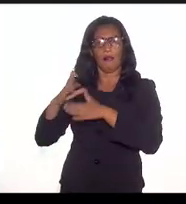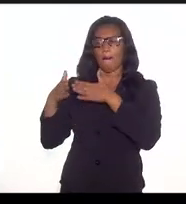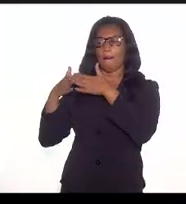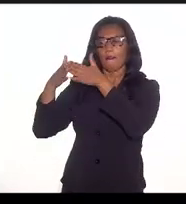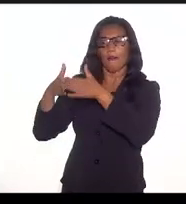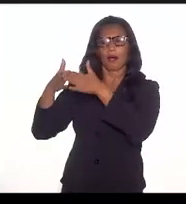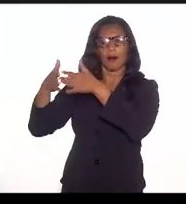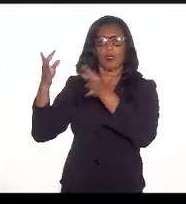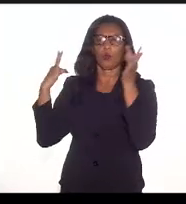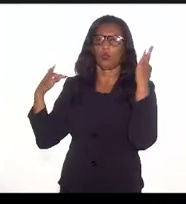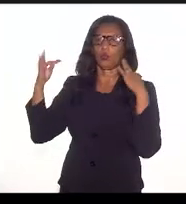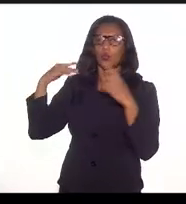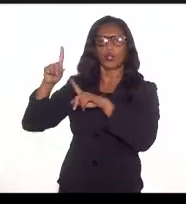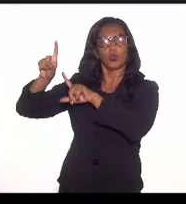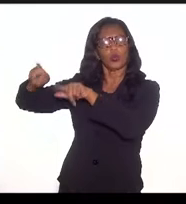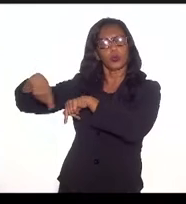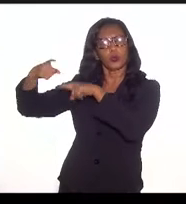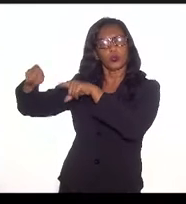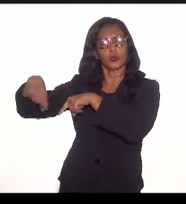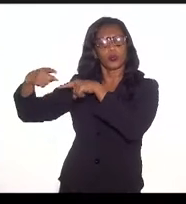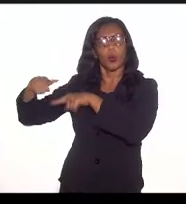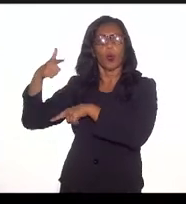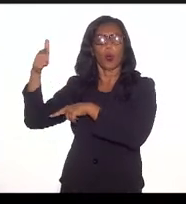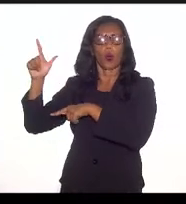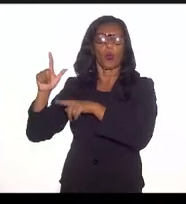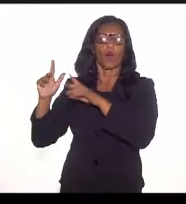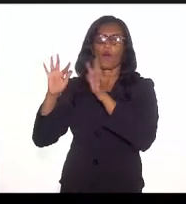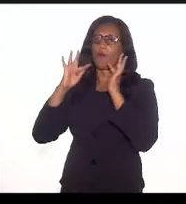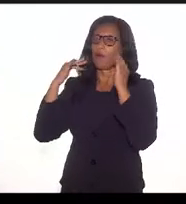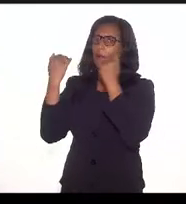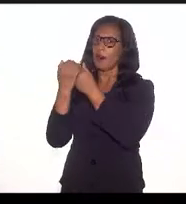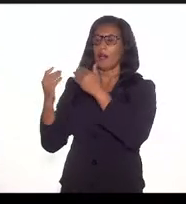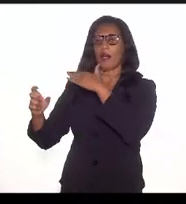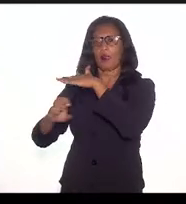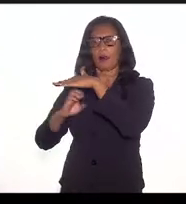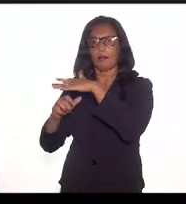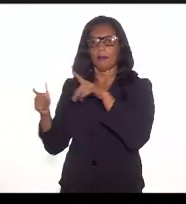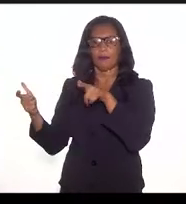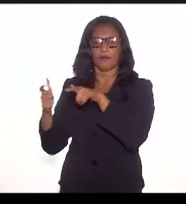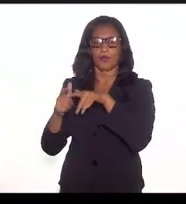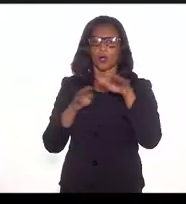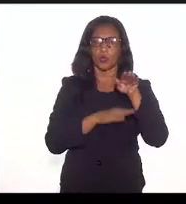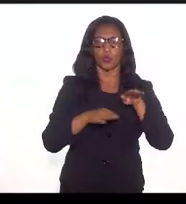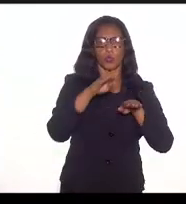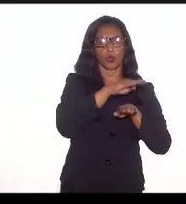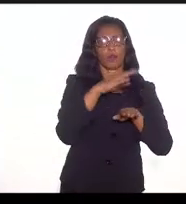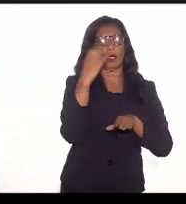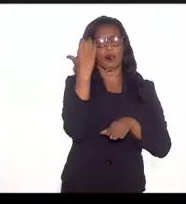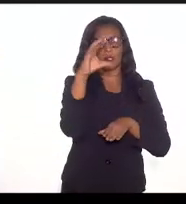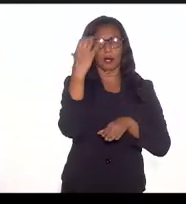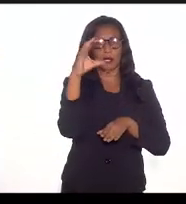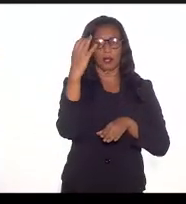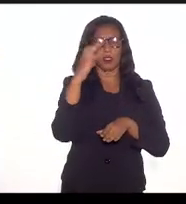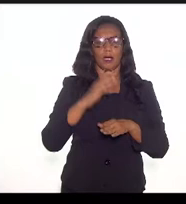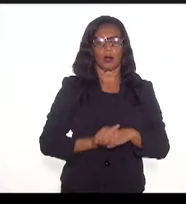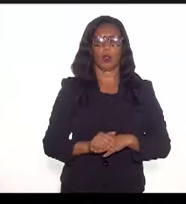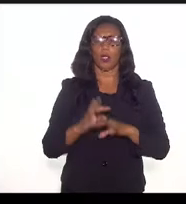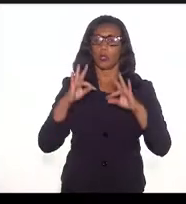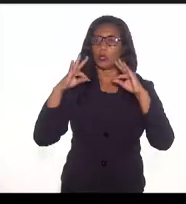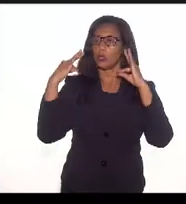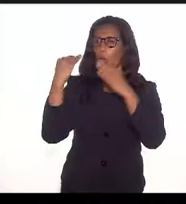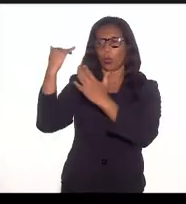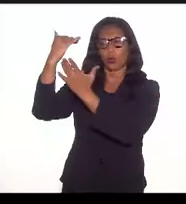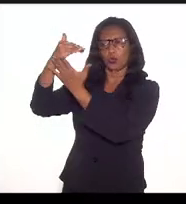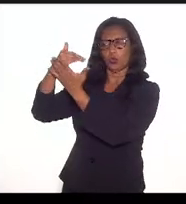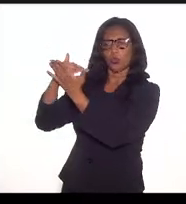guias de turismo, produtor rural, pouso familiar e os micro e pequenos empresários. O Supera Mais Niterói, ele resolveu atender todos os setores que